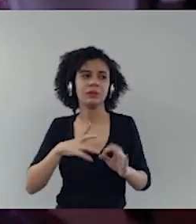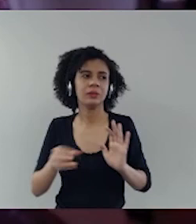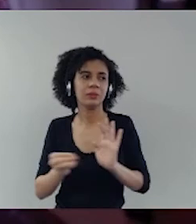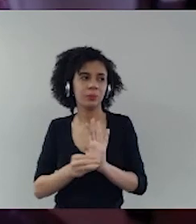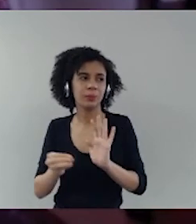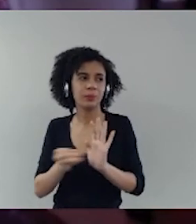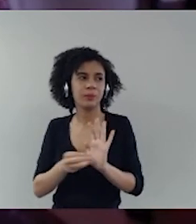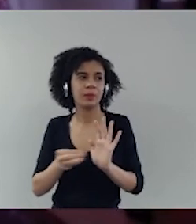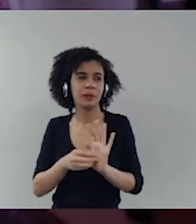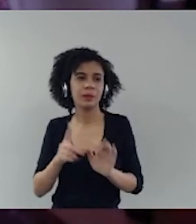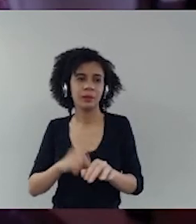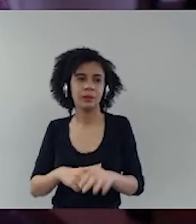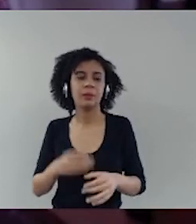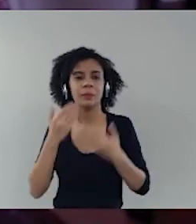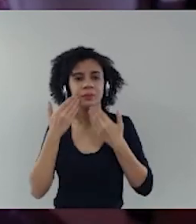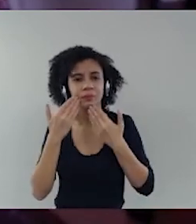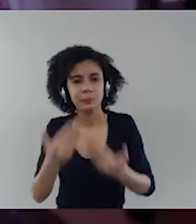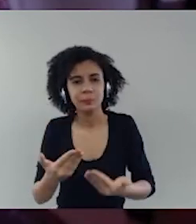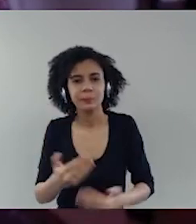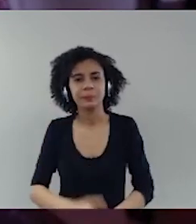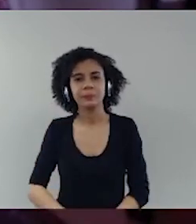determinado nesse sentido. Obrigado.